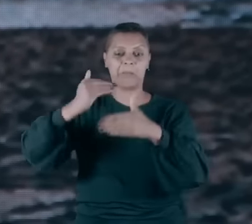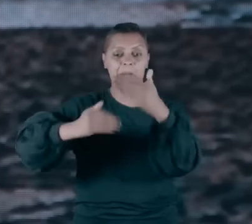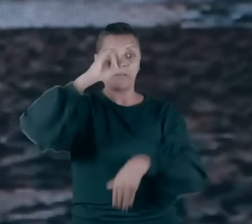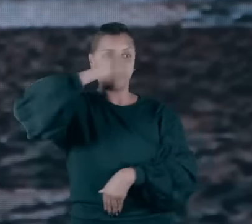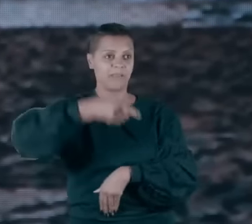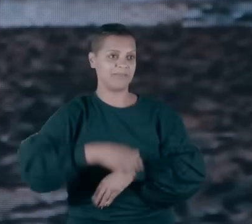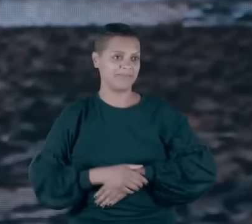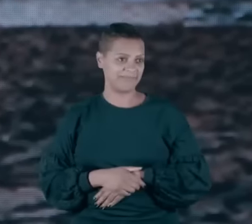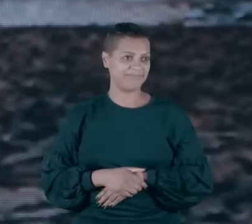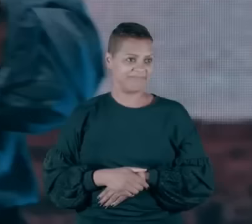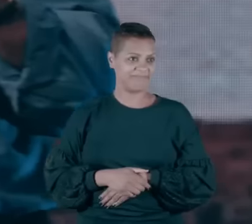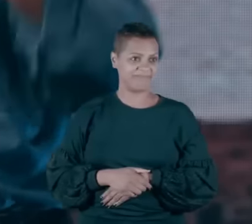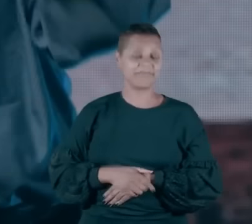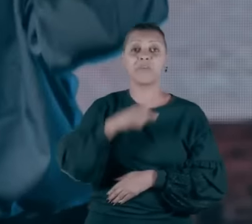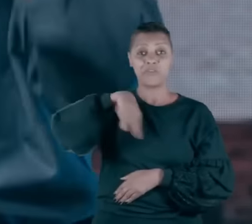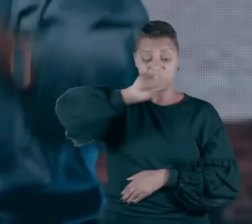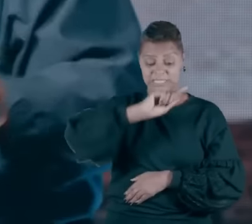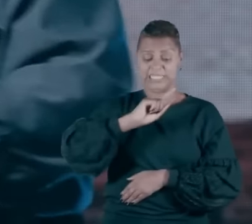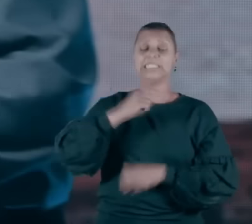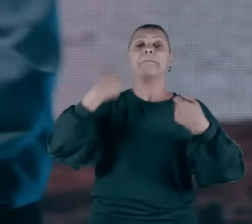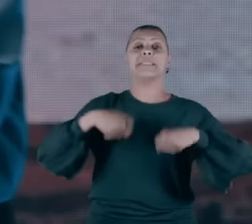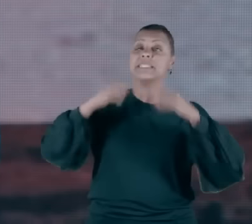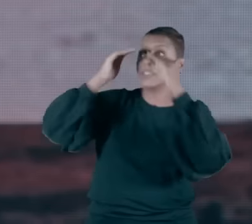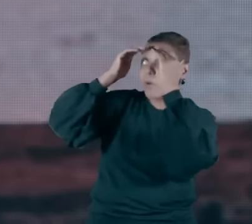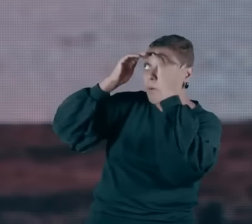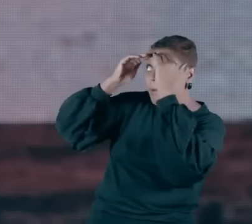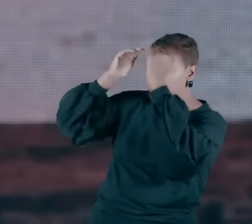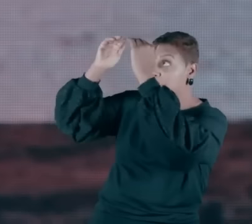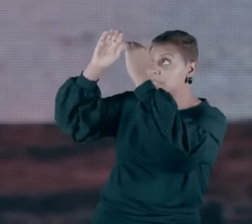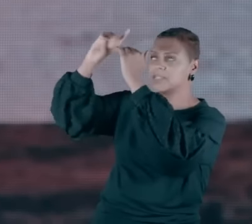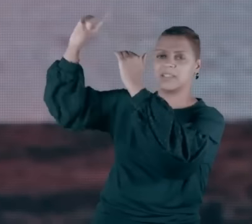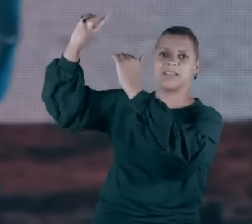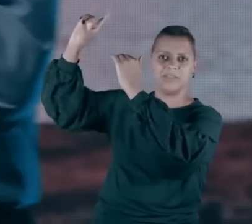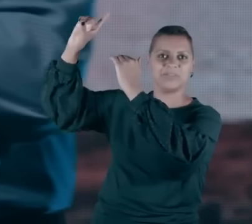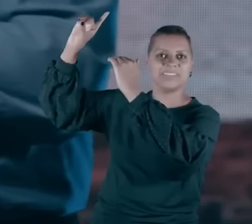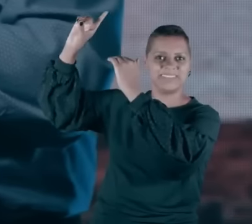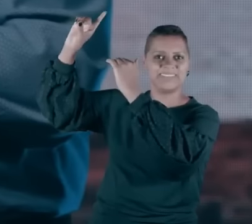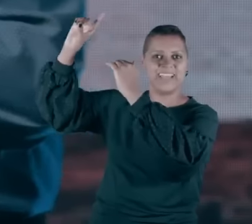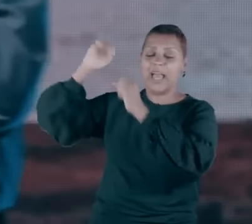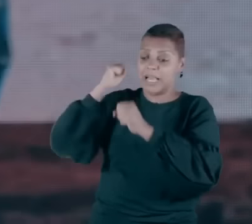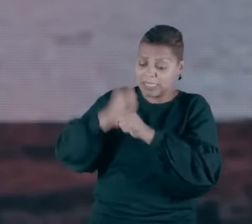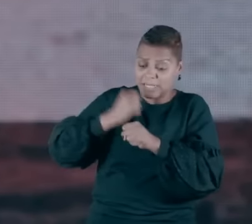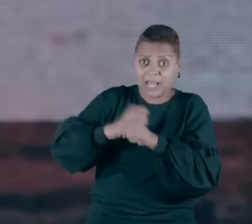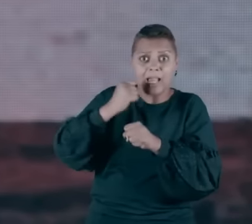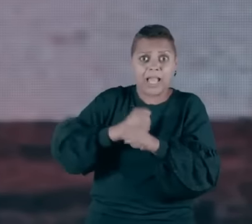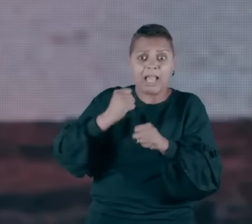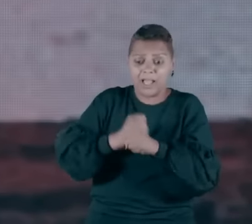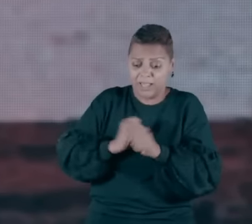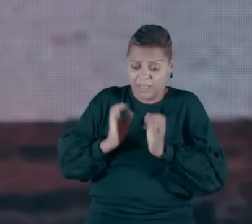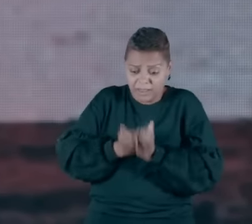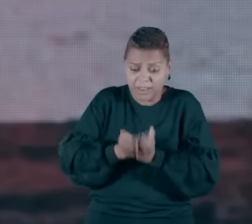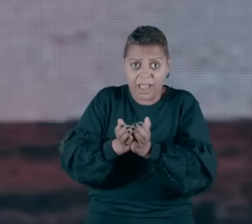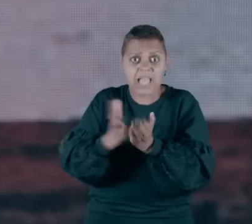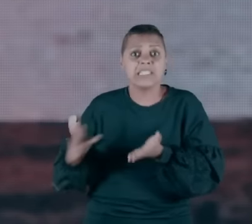temente a Deus e temor a Deus significa obediência aparelhou uma arca para a salvação da sua casa